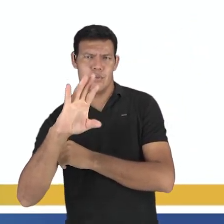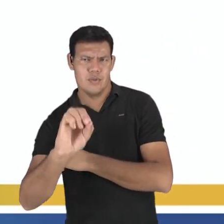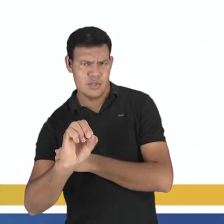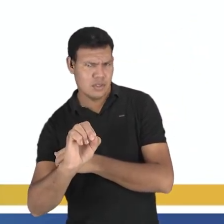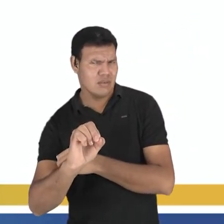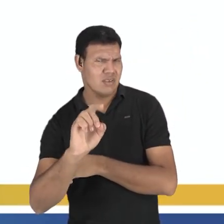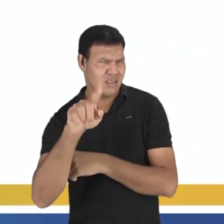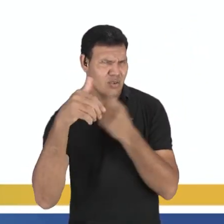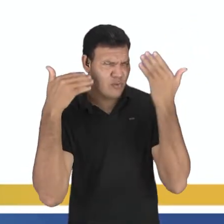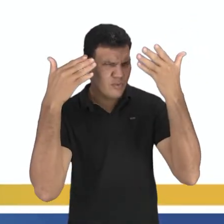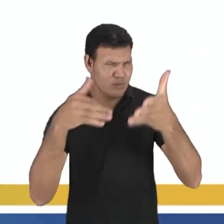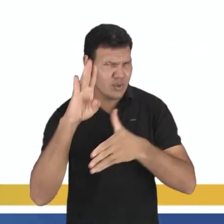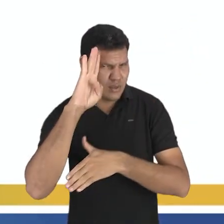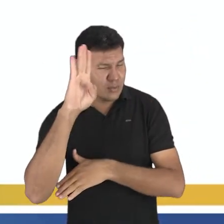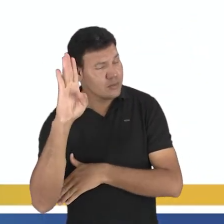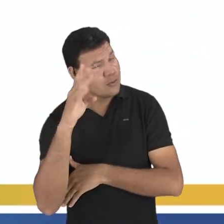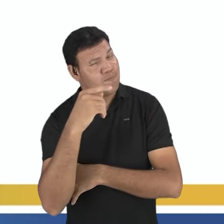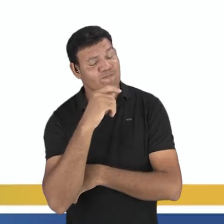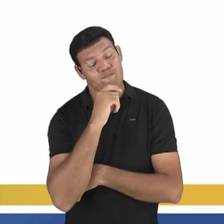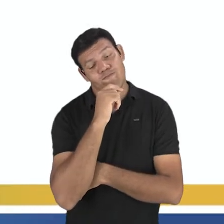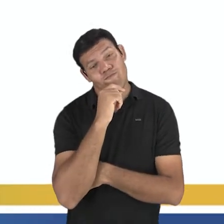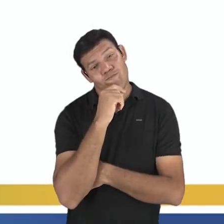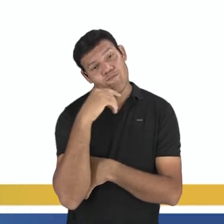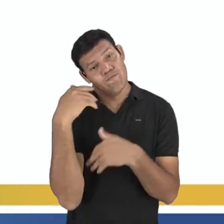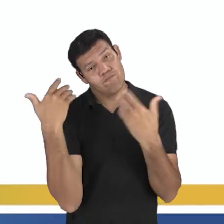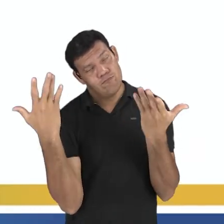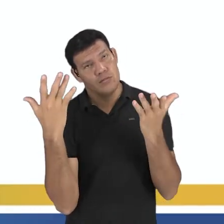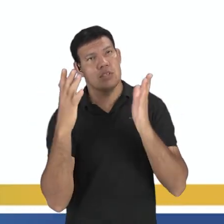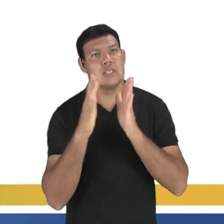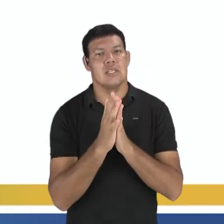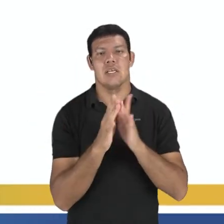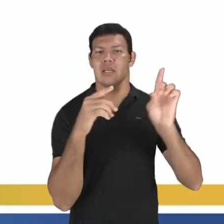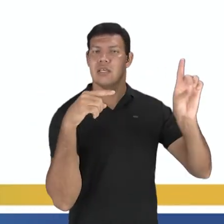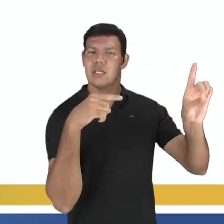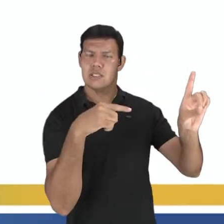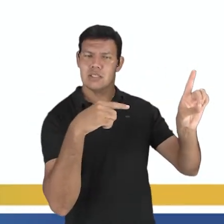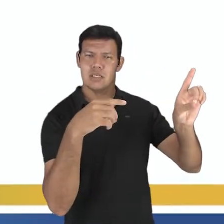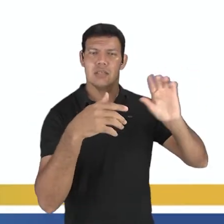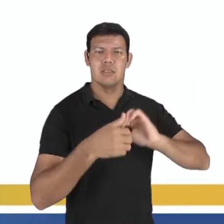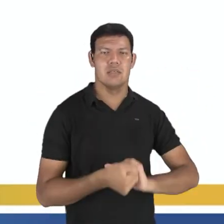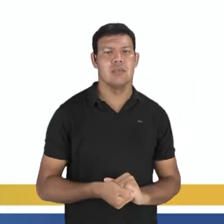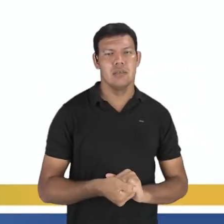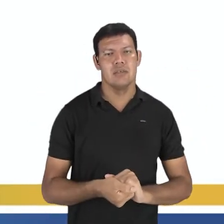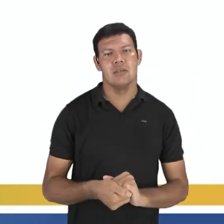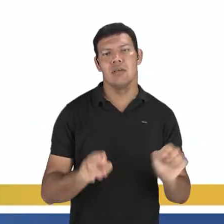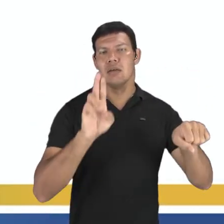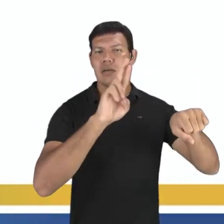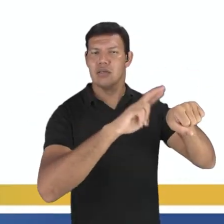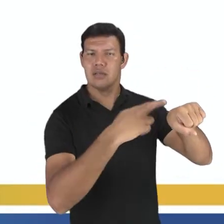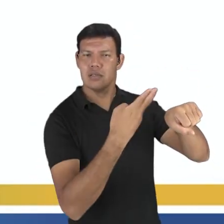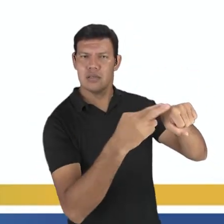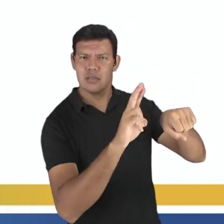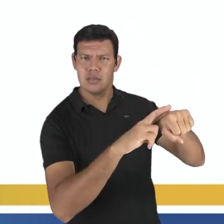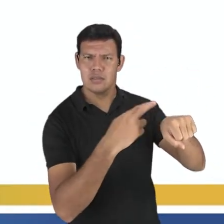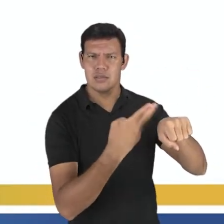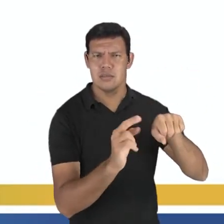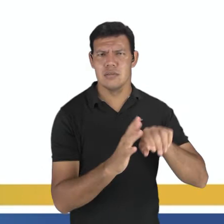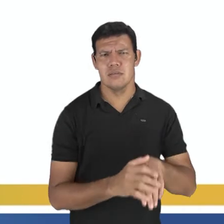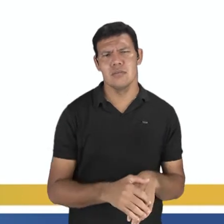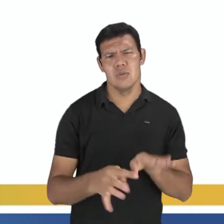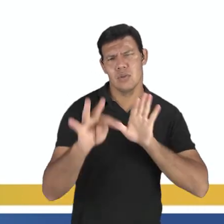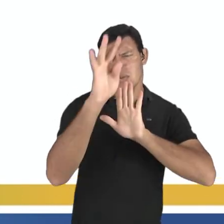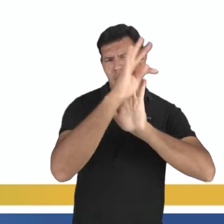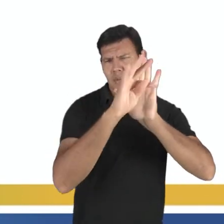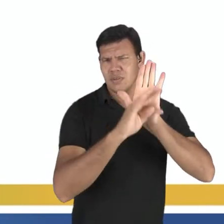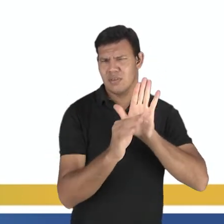sobre o cacaueiro? Não sei. Vamos ver a letra D para ver o que nós temos na letra D? O chocolate.